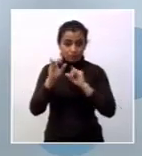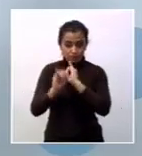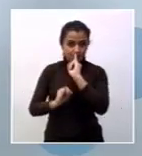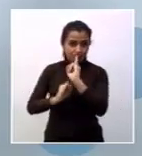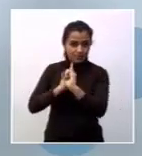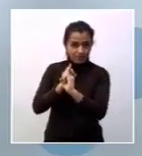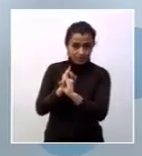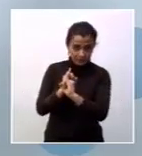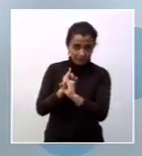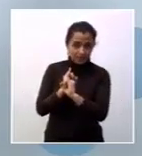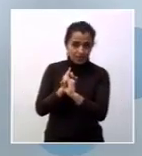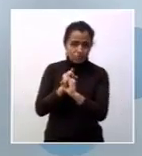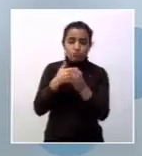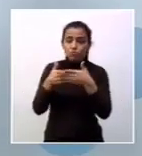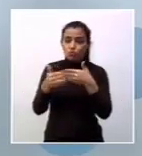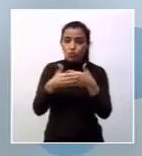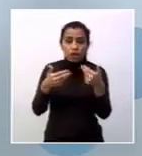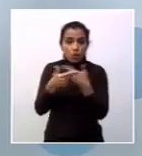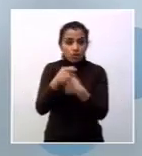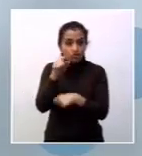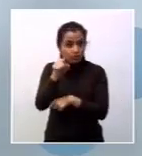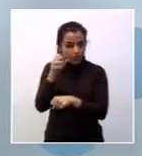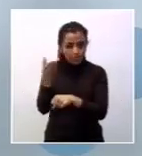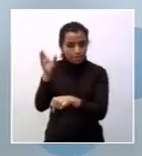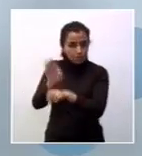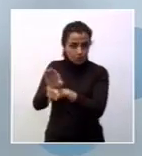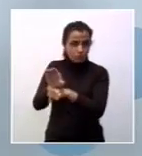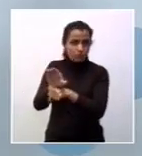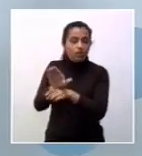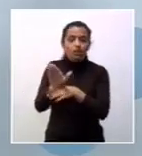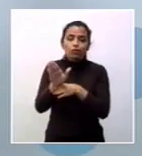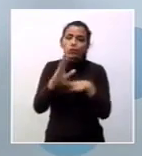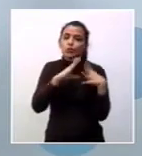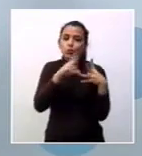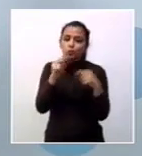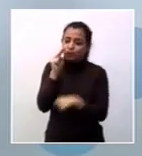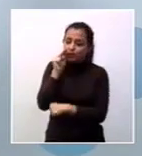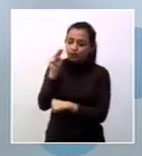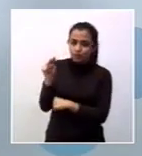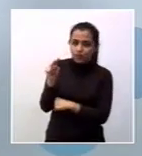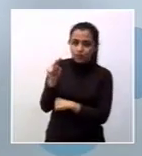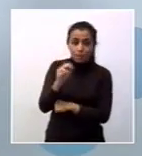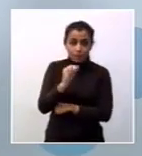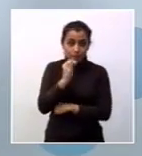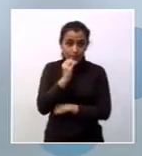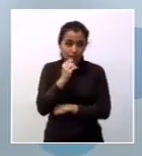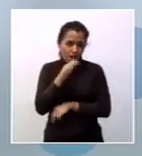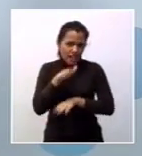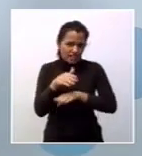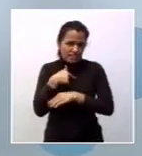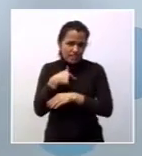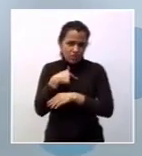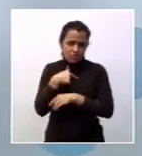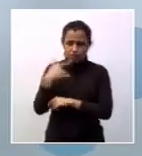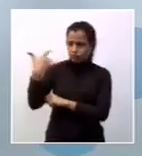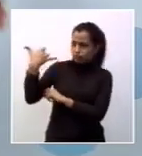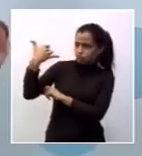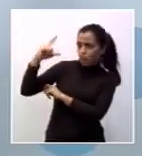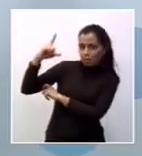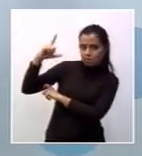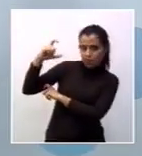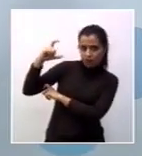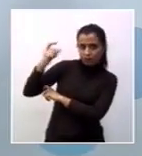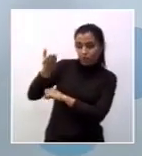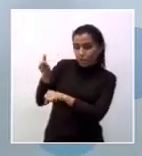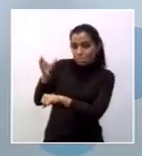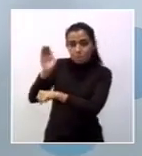coisa que você posta, todo mundo tá vendo. Quando eu tô no meu trabalho, eu faço alguma coisa, eu posto no Instagram, por exemplo, não é só o pessoal do